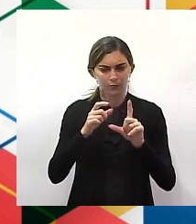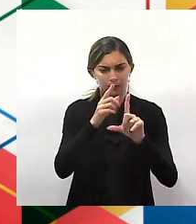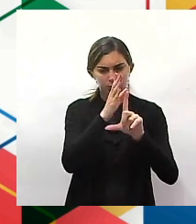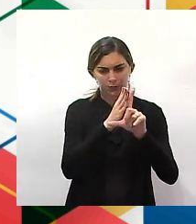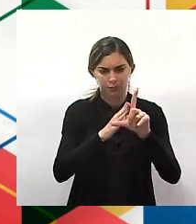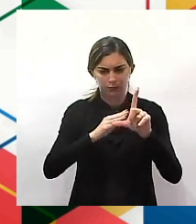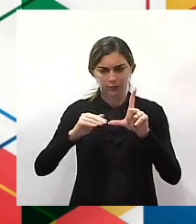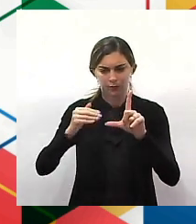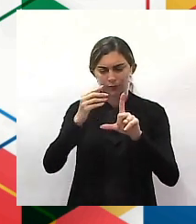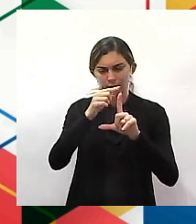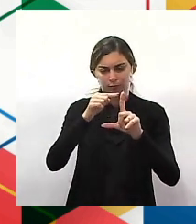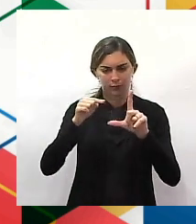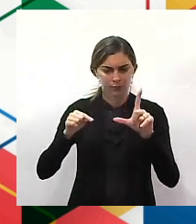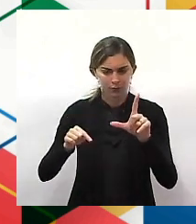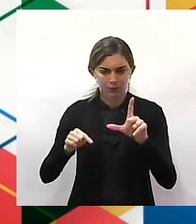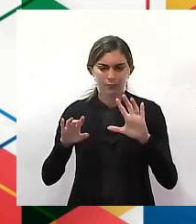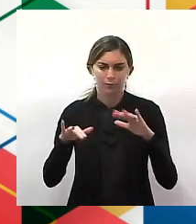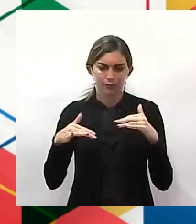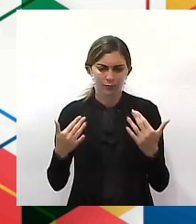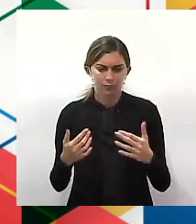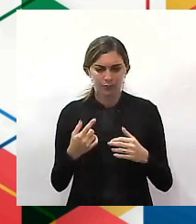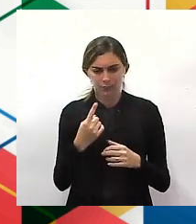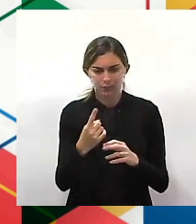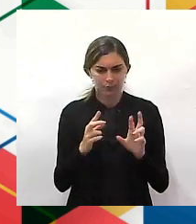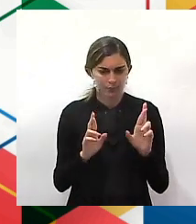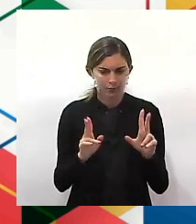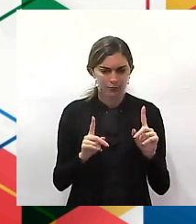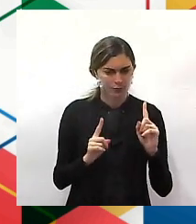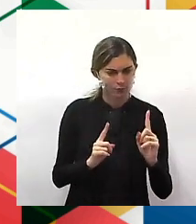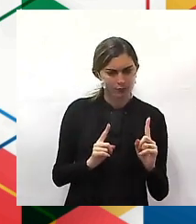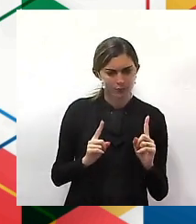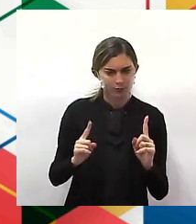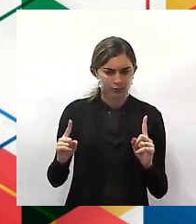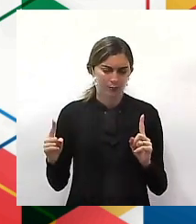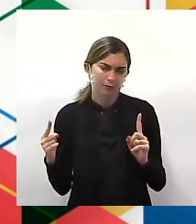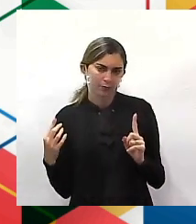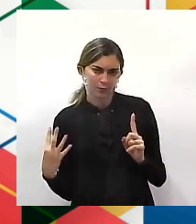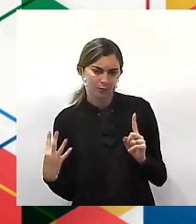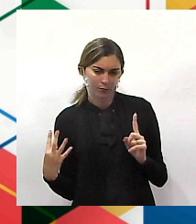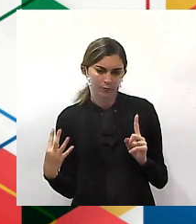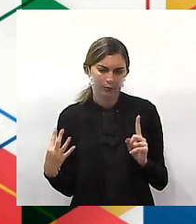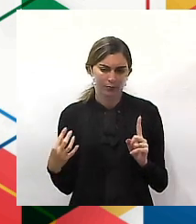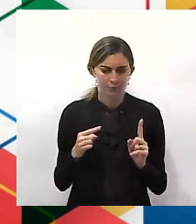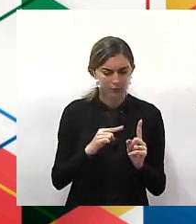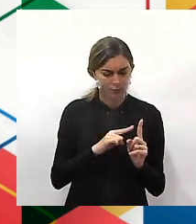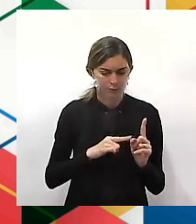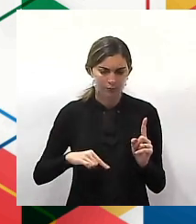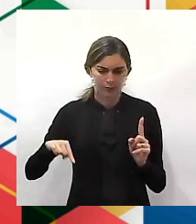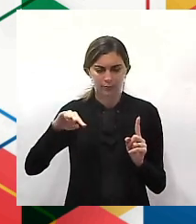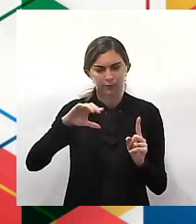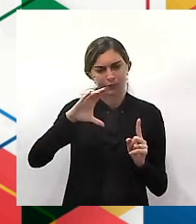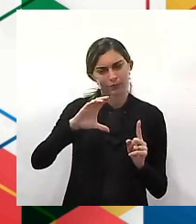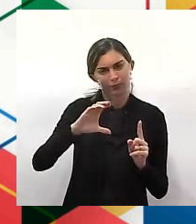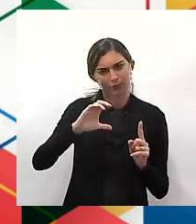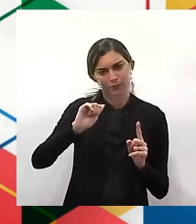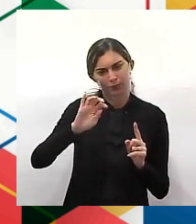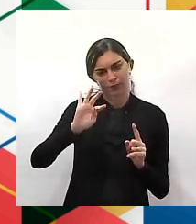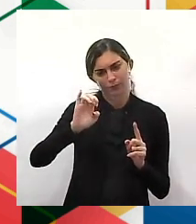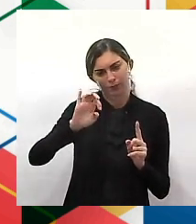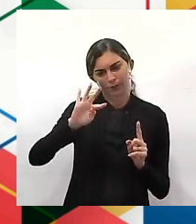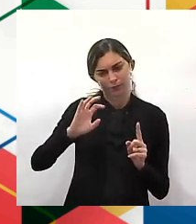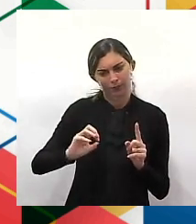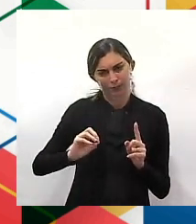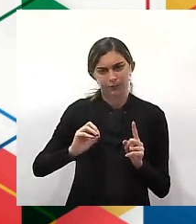A até o ponto B. Então aqui, ó, a diferença entre as abscissas me dá o cateto, me dá a medida de um